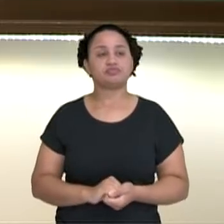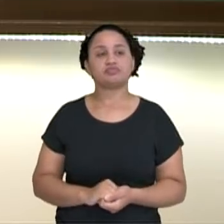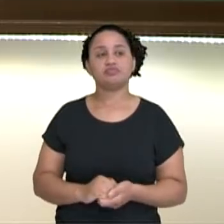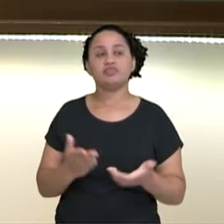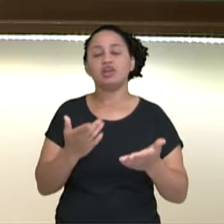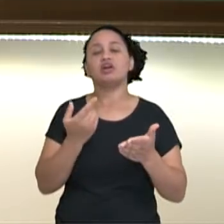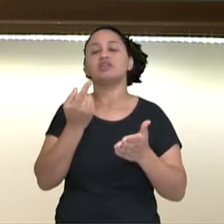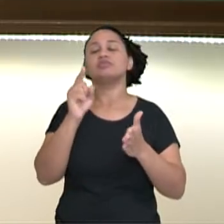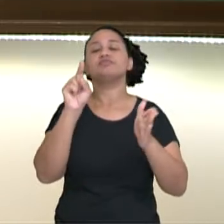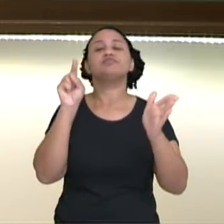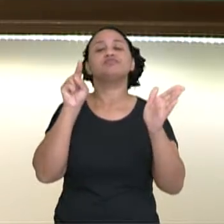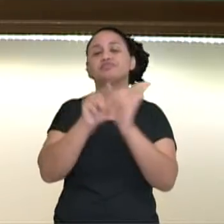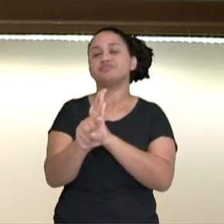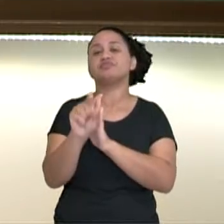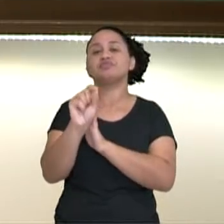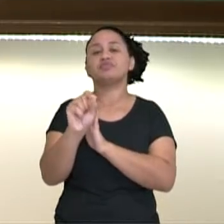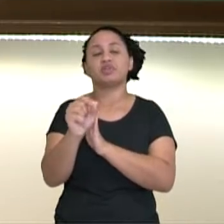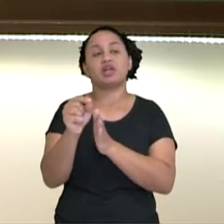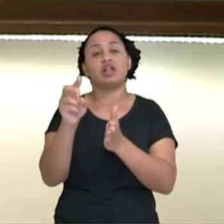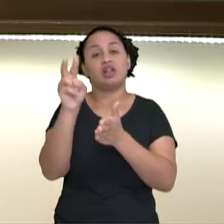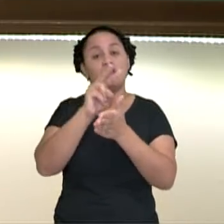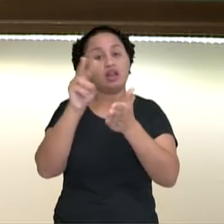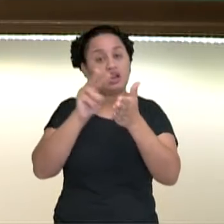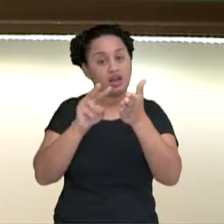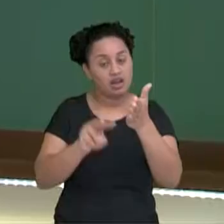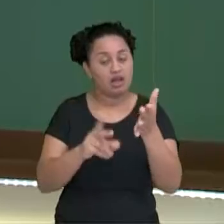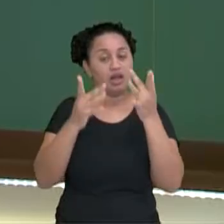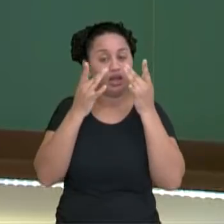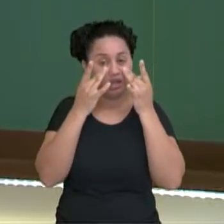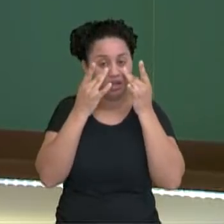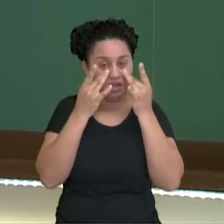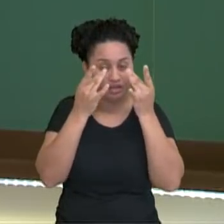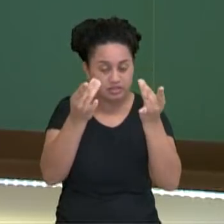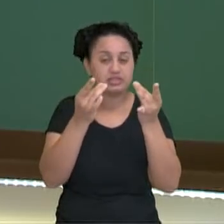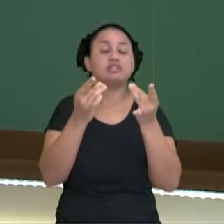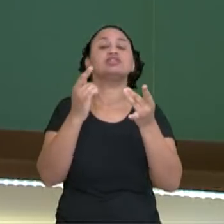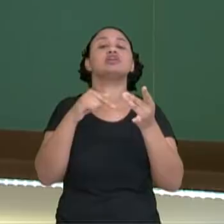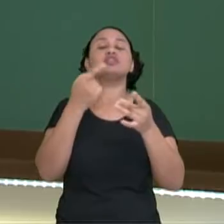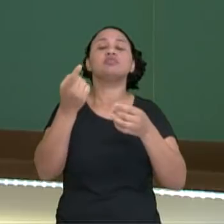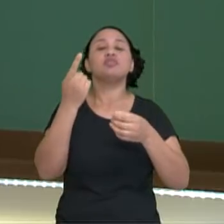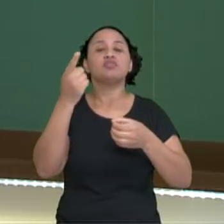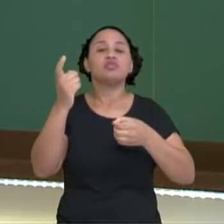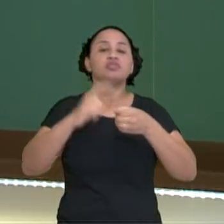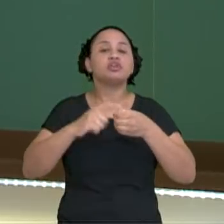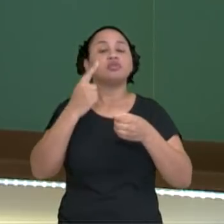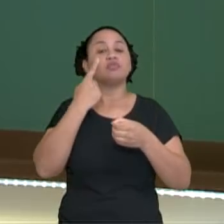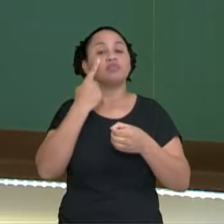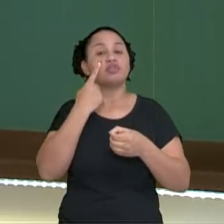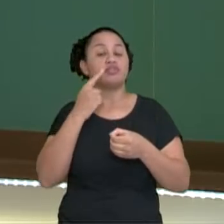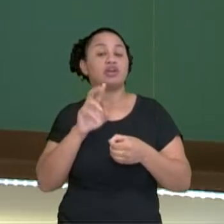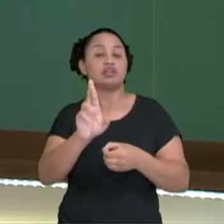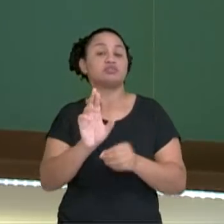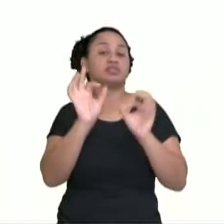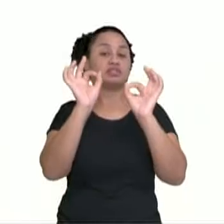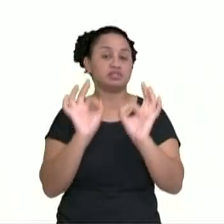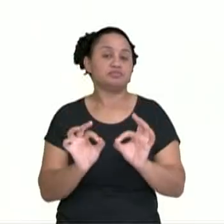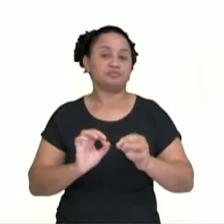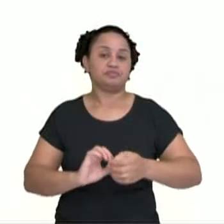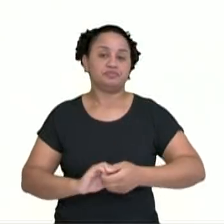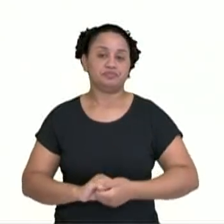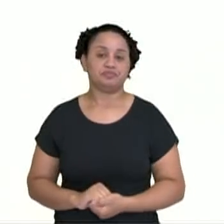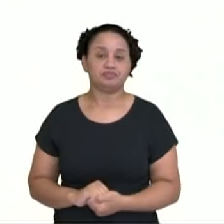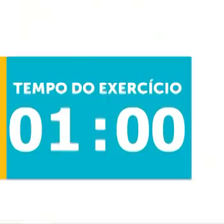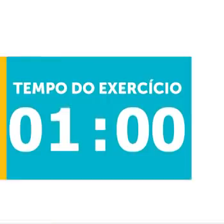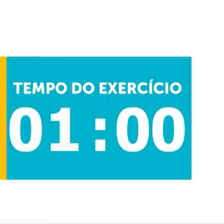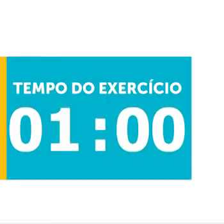Temos aqui o nosso quiz, quero que leiam novamente com bastante atenção e a gente já vai voltar para ver qual é a resposta correta.